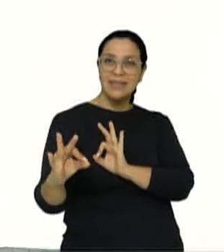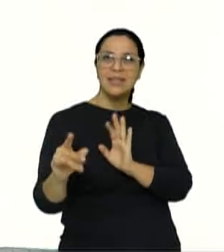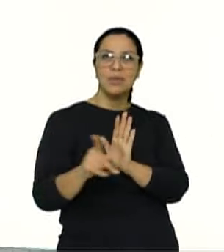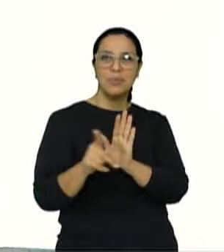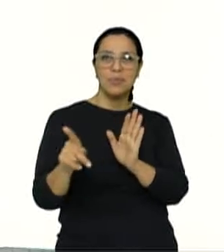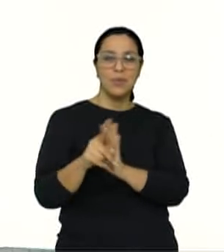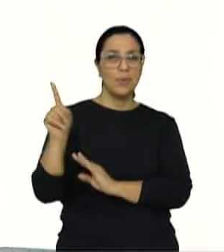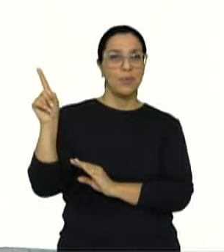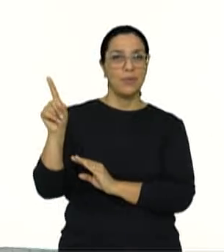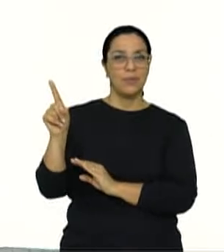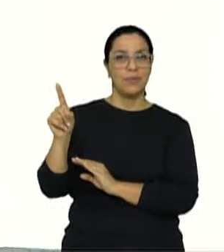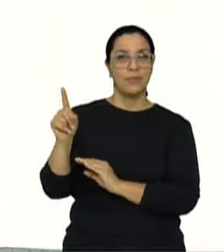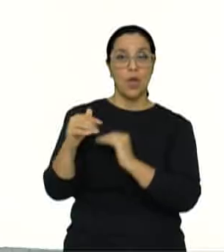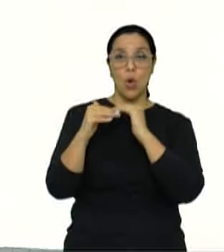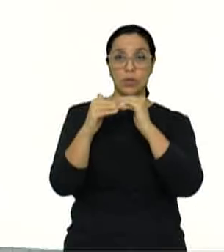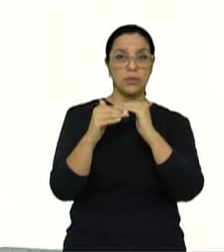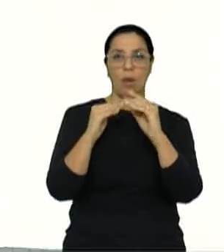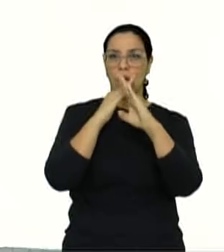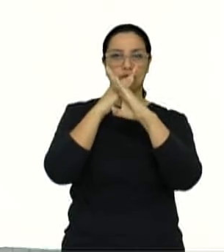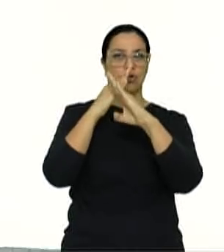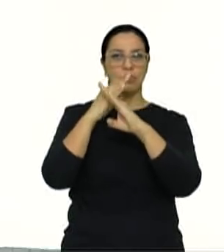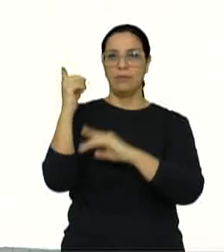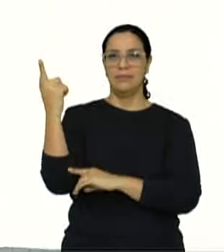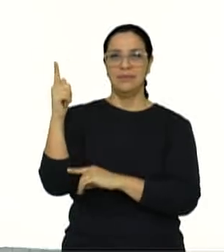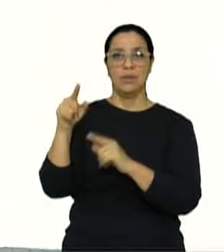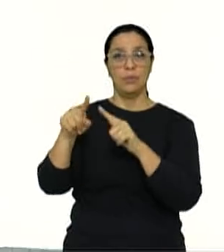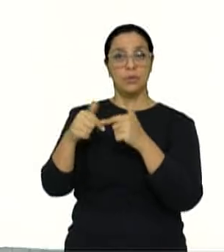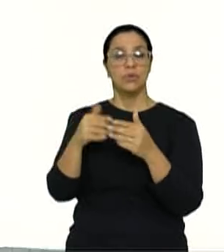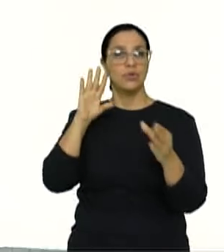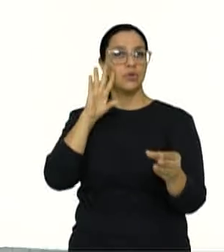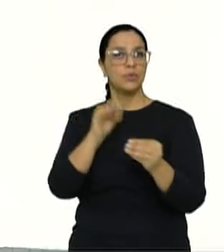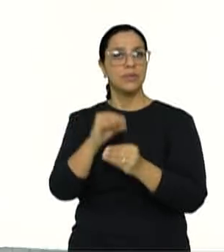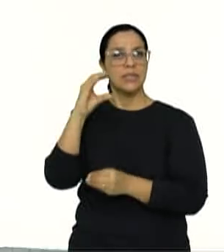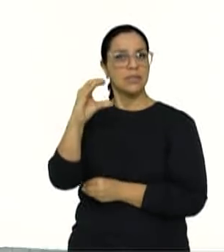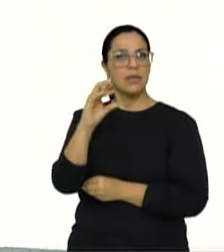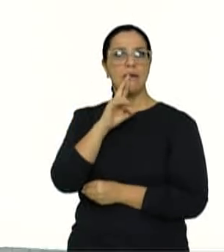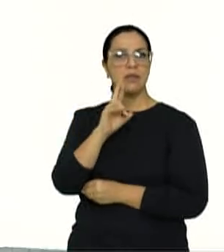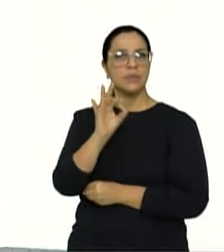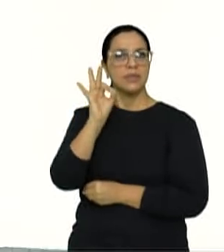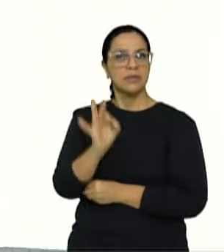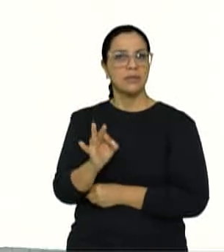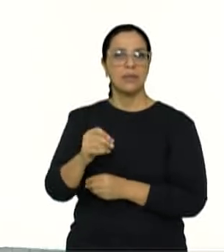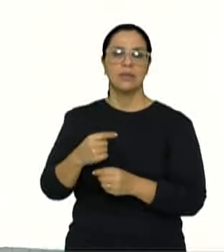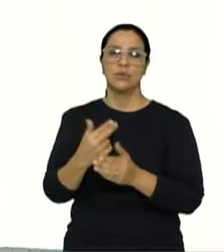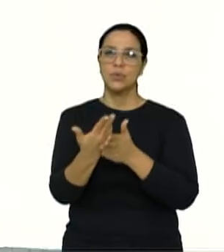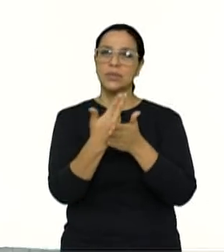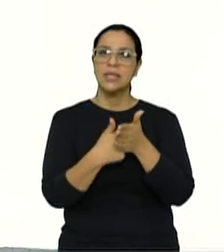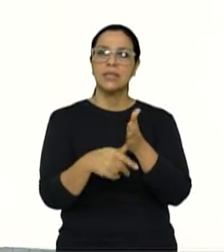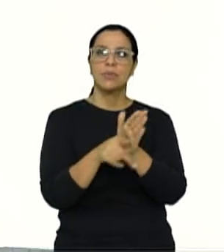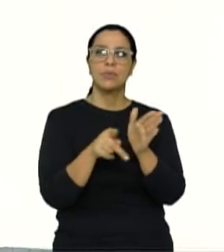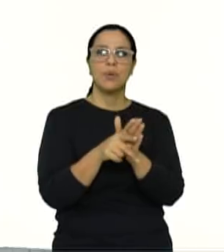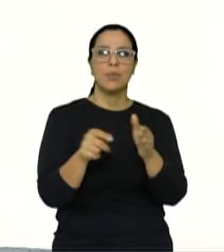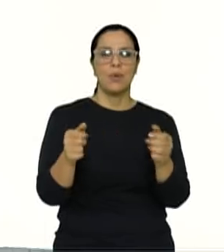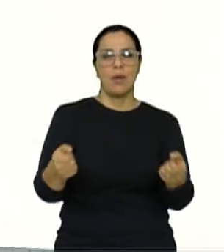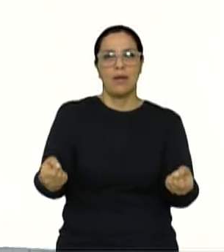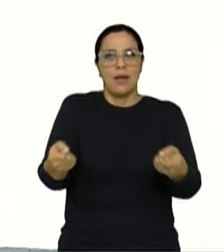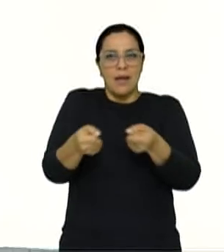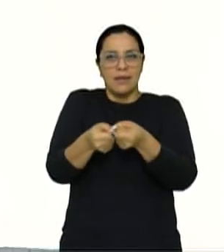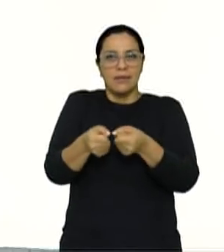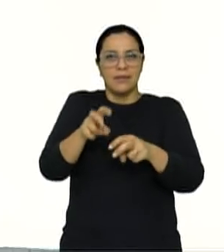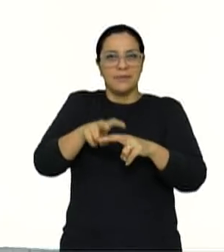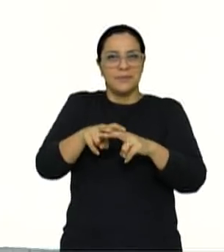na horizontal e não em diagonal, né? Pode-se concluir que a alternativa C é a que melhor representa a vista lateral da cadeira fechada. Tá